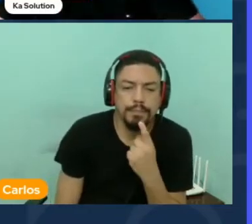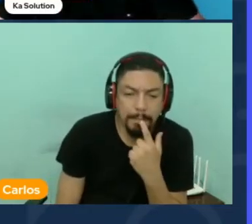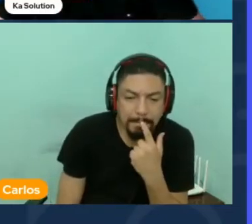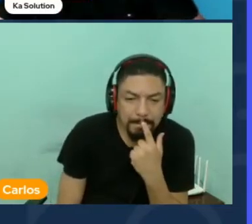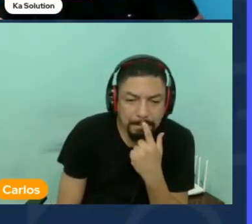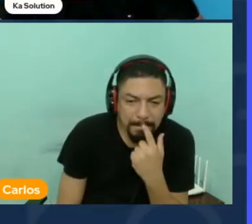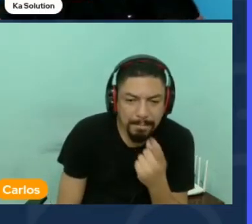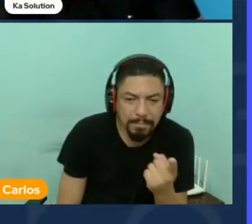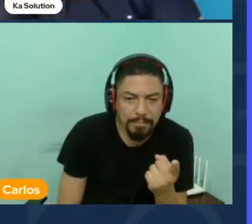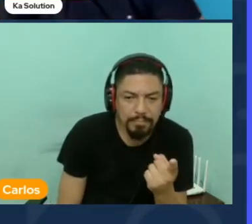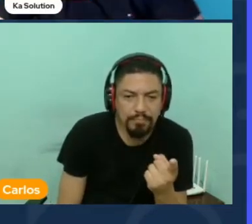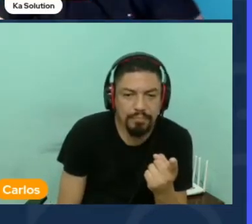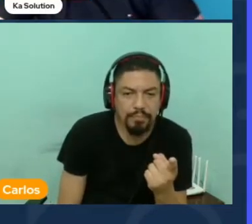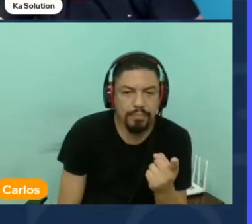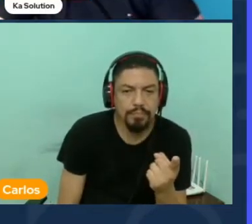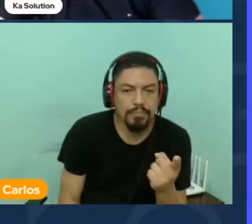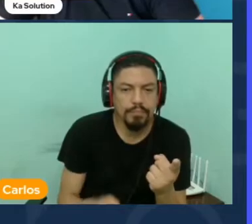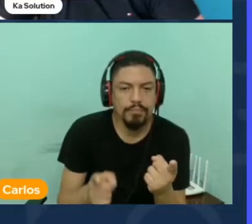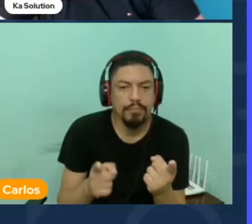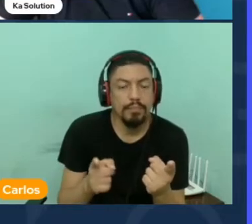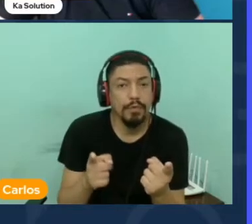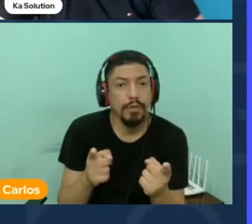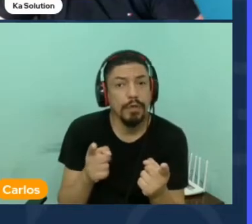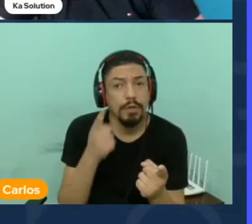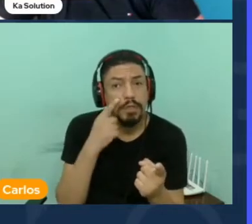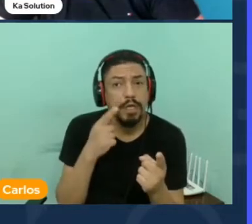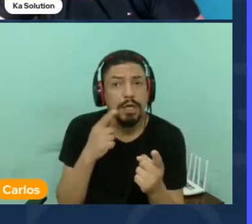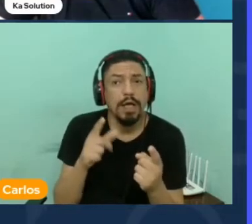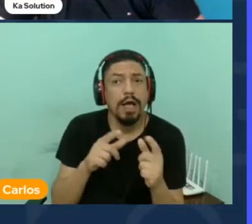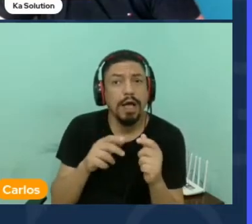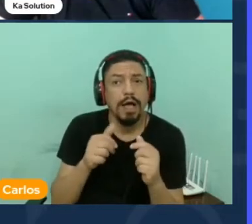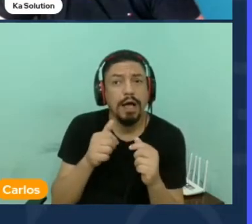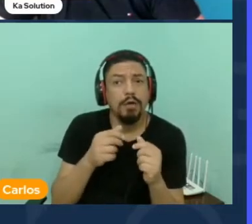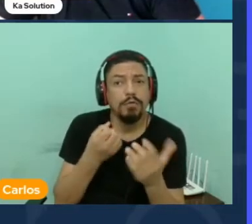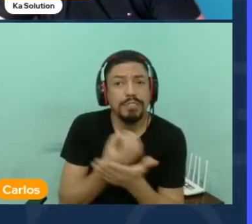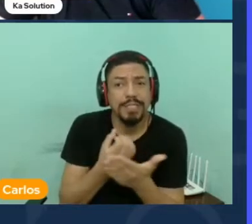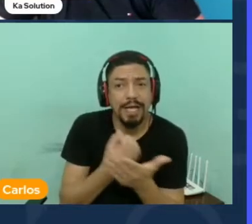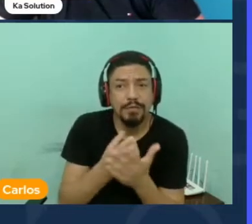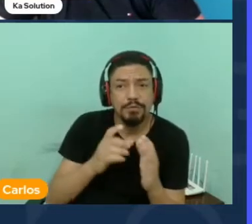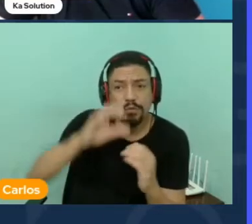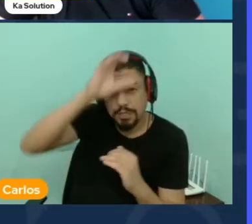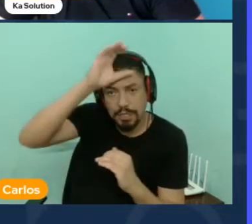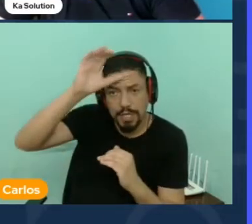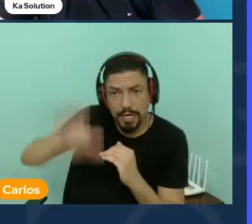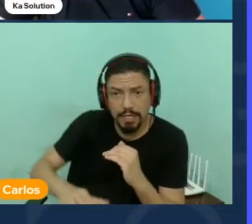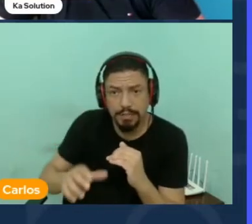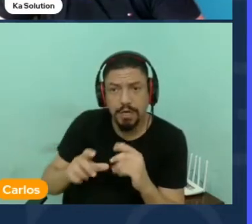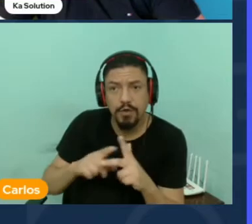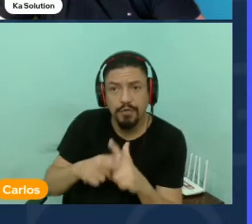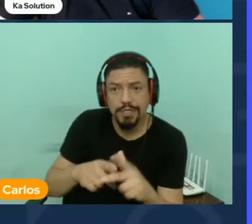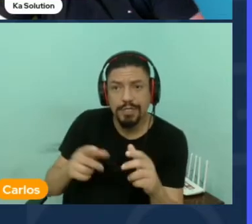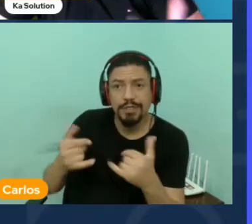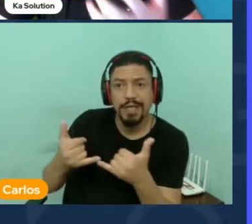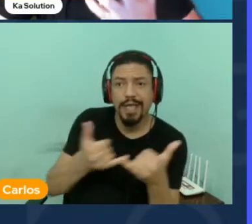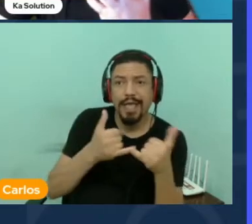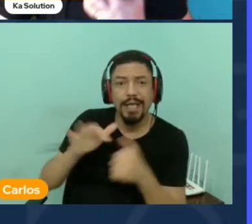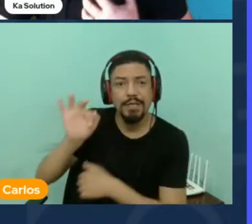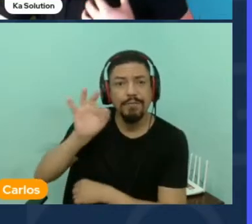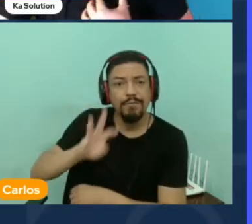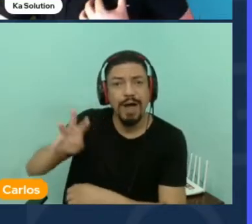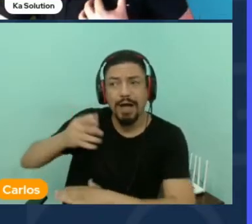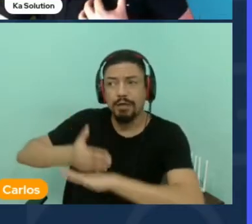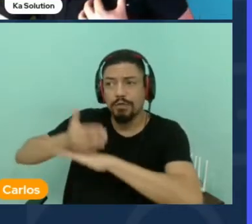aplicação, de configuração dessa aplicação, de configuração de rede, de firewall,